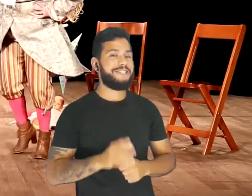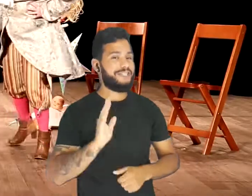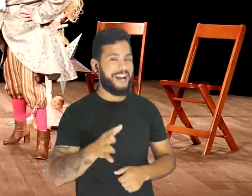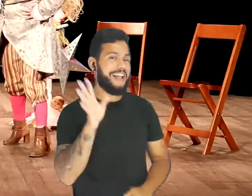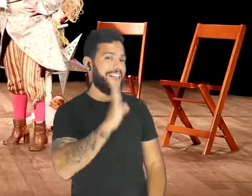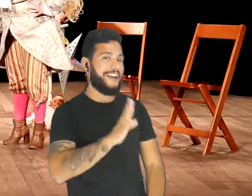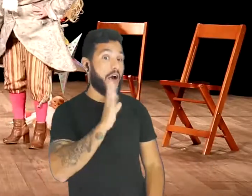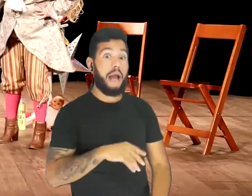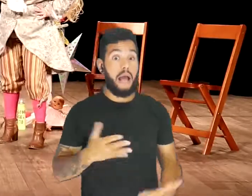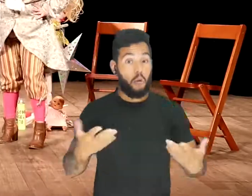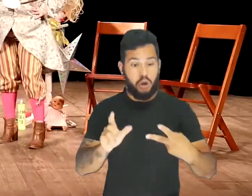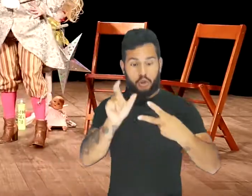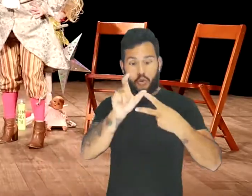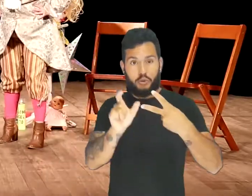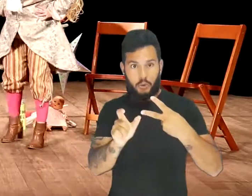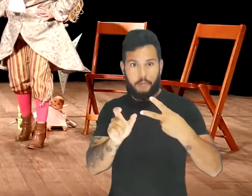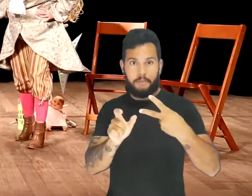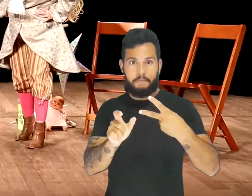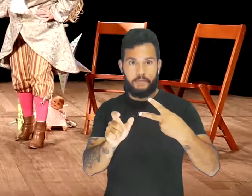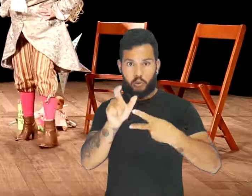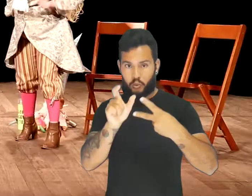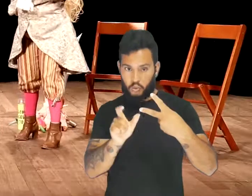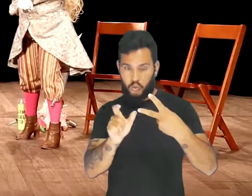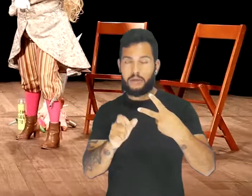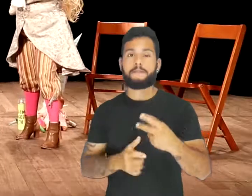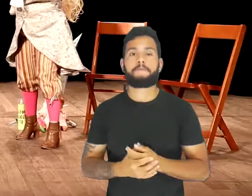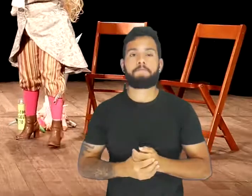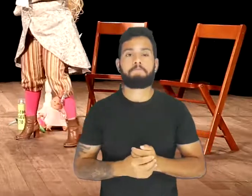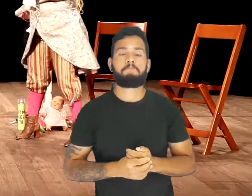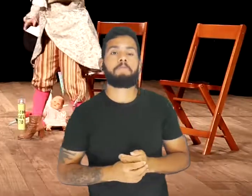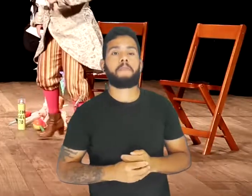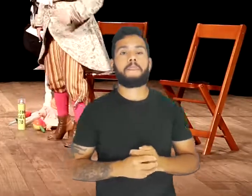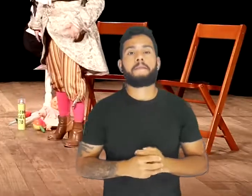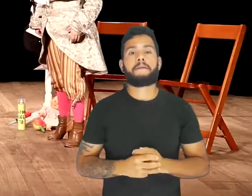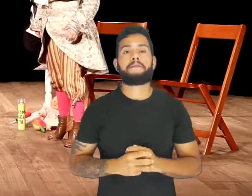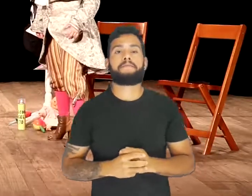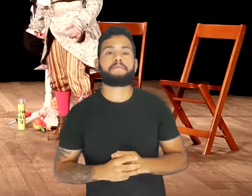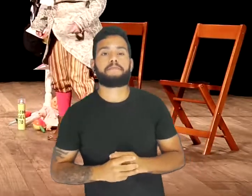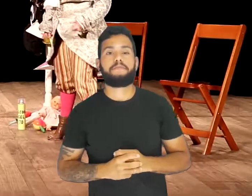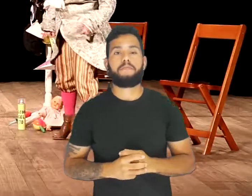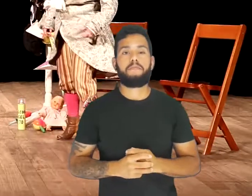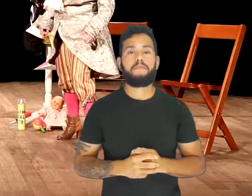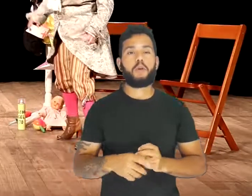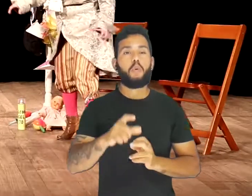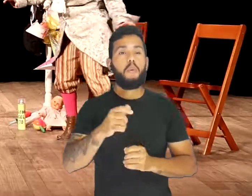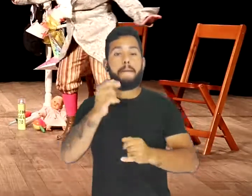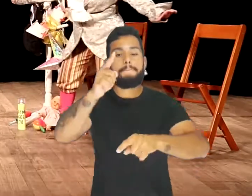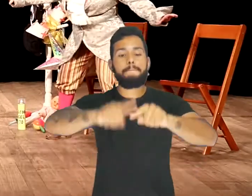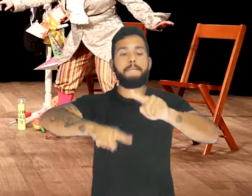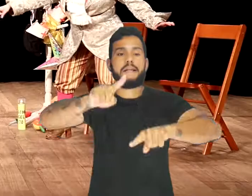horrores. Não. Stop virtual. Sim, a gente já fez, é bem legal. Agora são dois nomes, ó. Duas coisas.